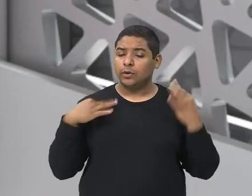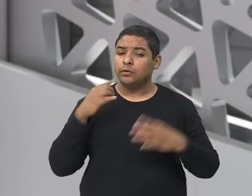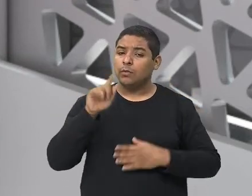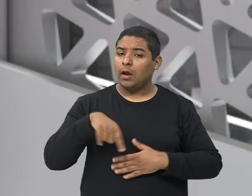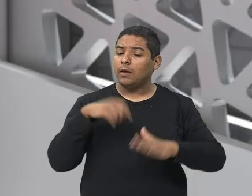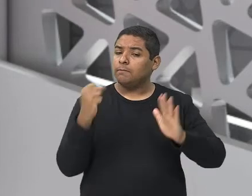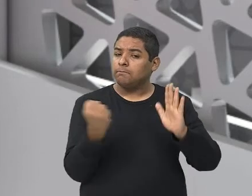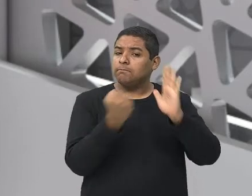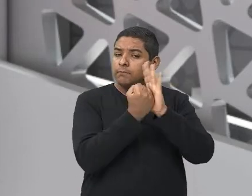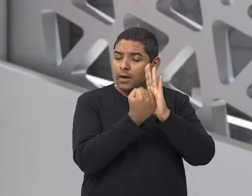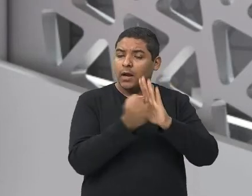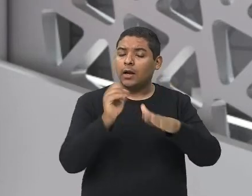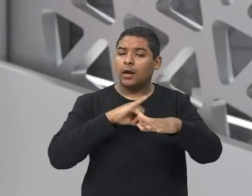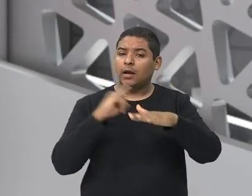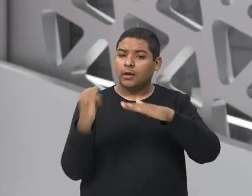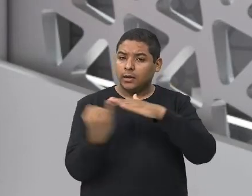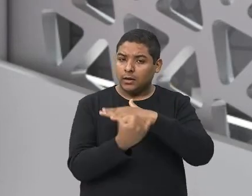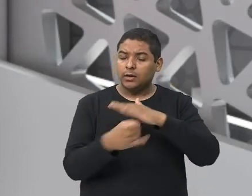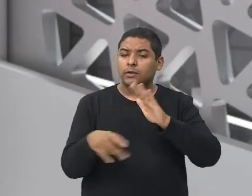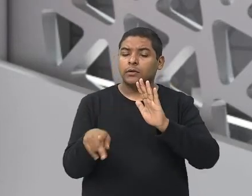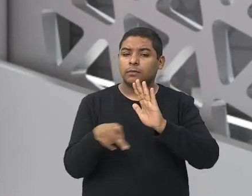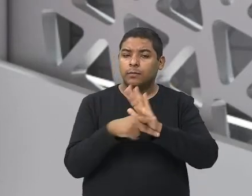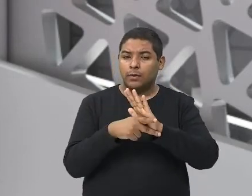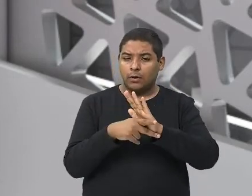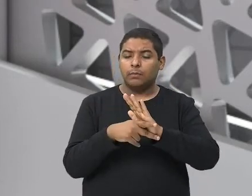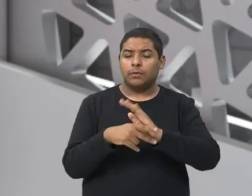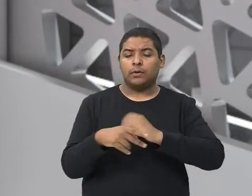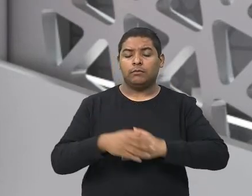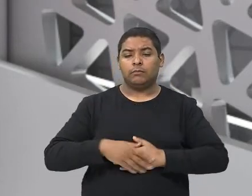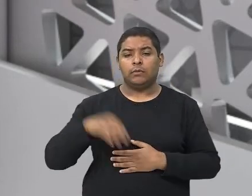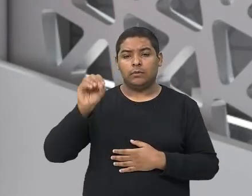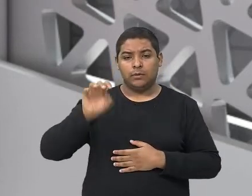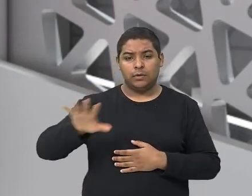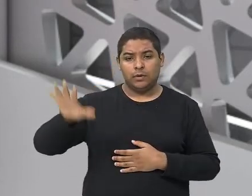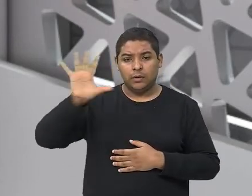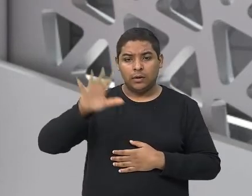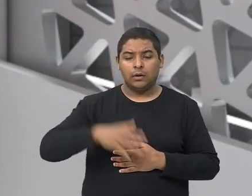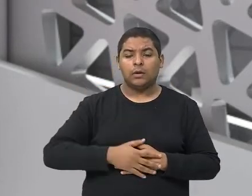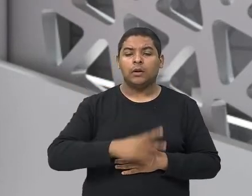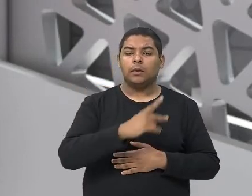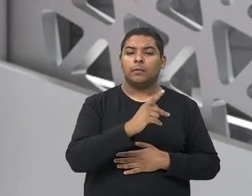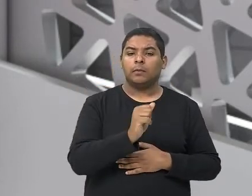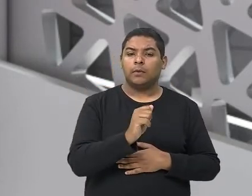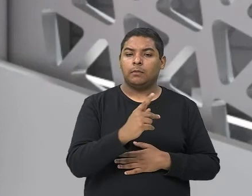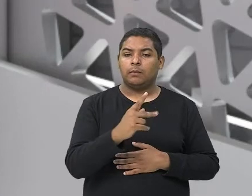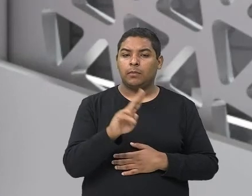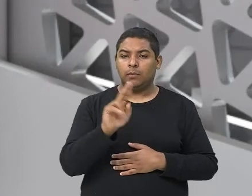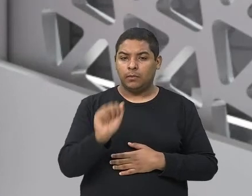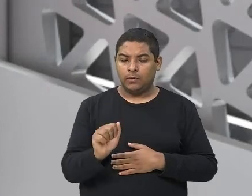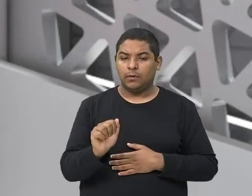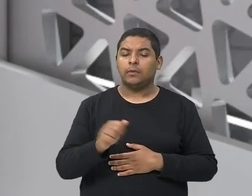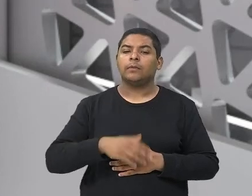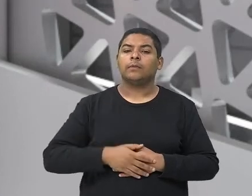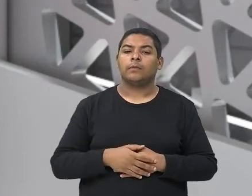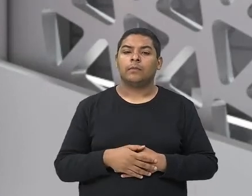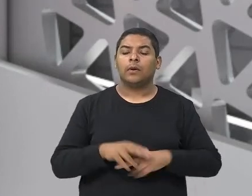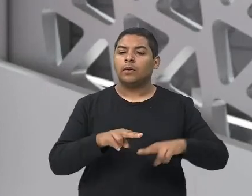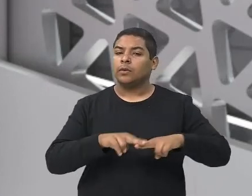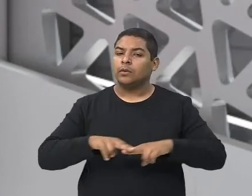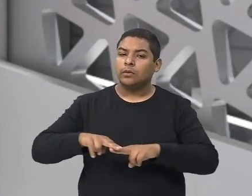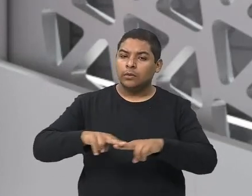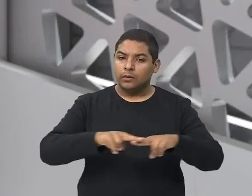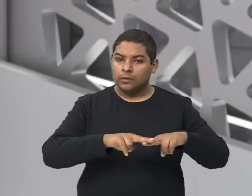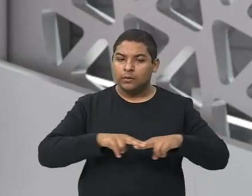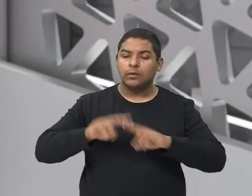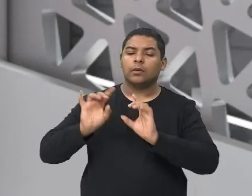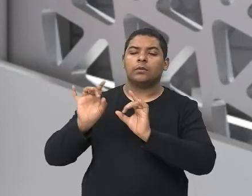ilhas da Oceania, para esses países também que compõem a Oceania, Papua Nova Guiné, né, junto com a Nova Zelândia,